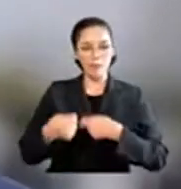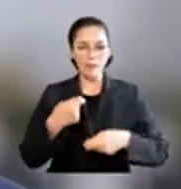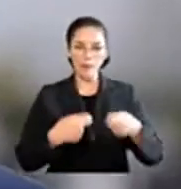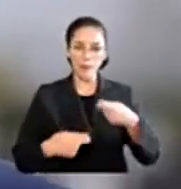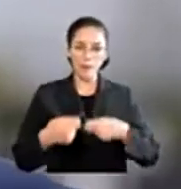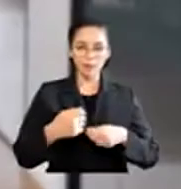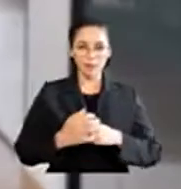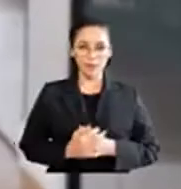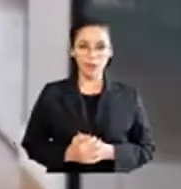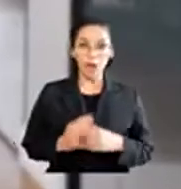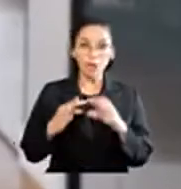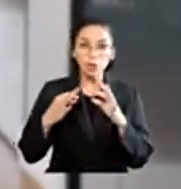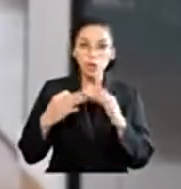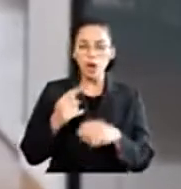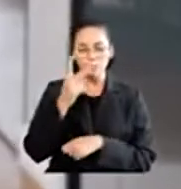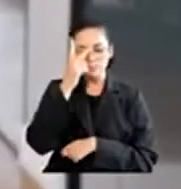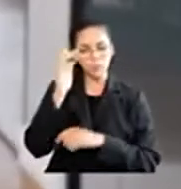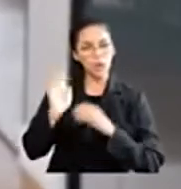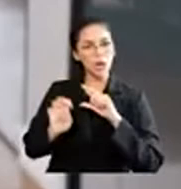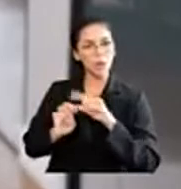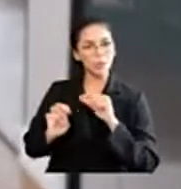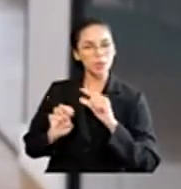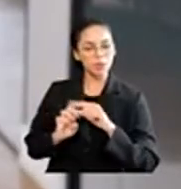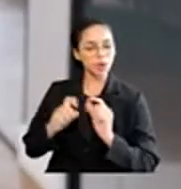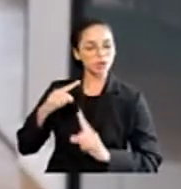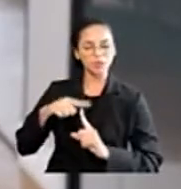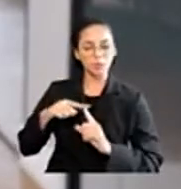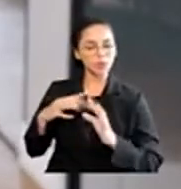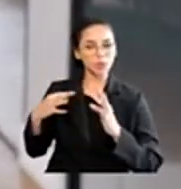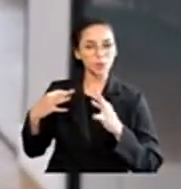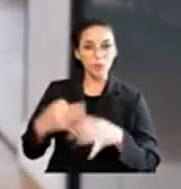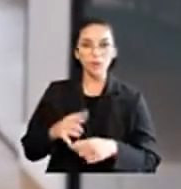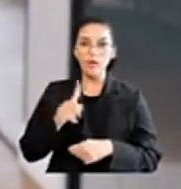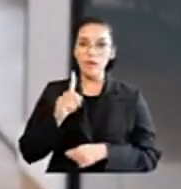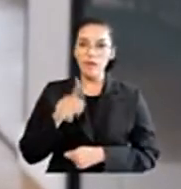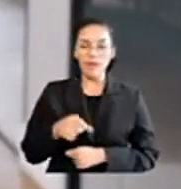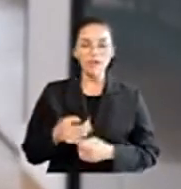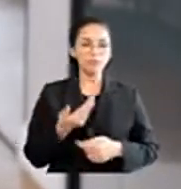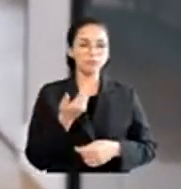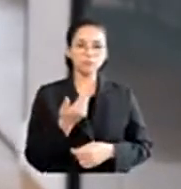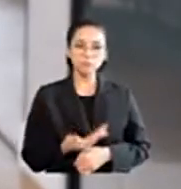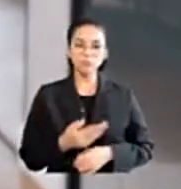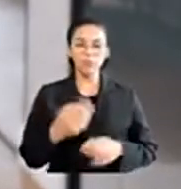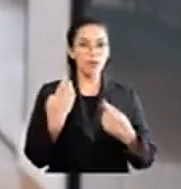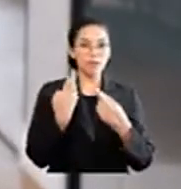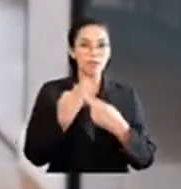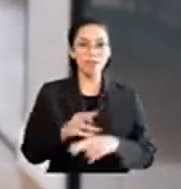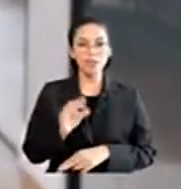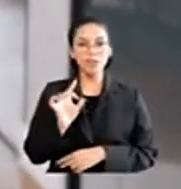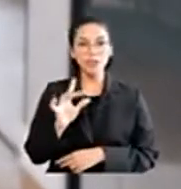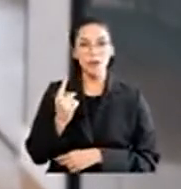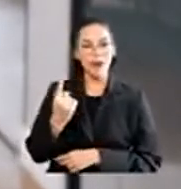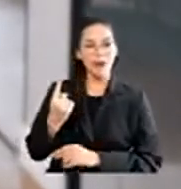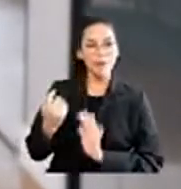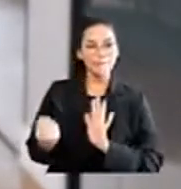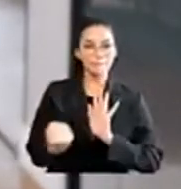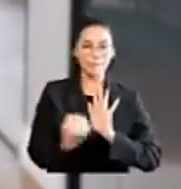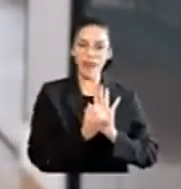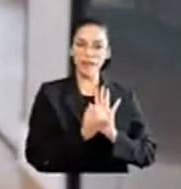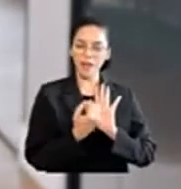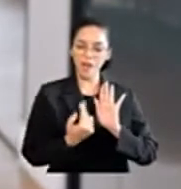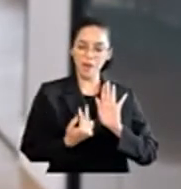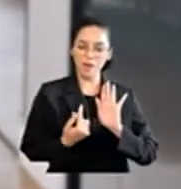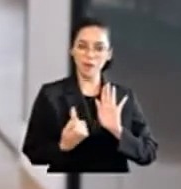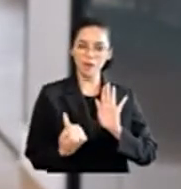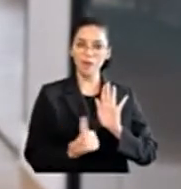de empreendedor. É um genuíno exemplar das soluções que só uma casa de marcas, como é a Stellantis,